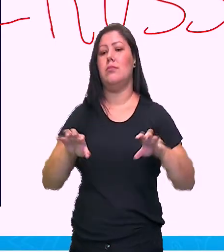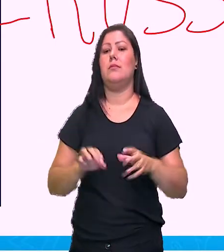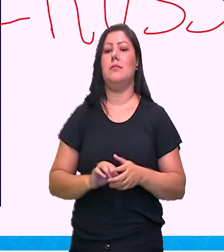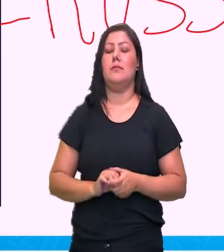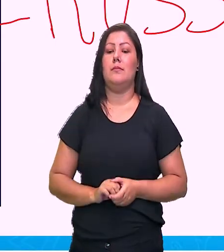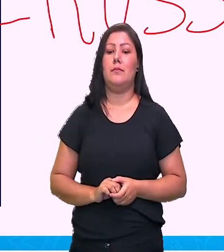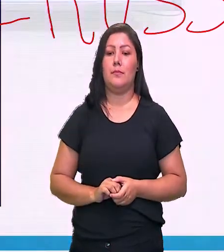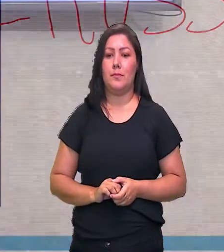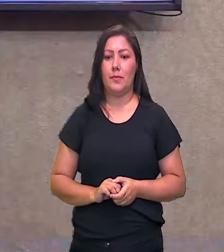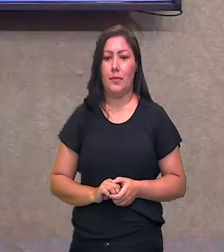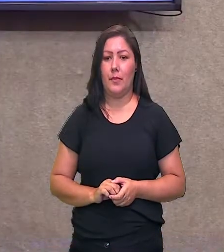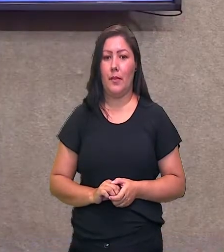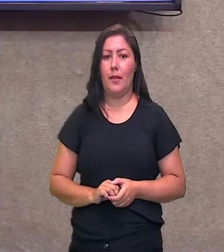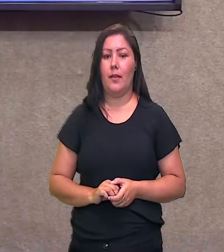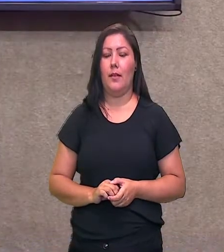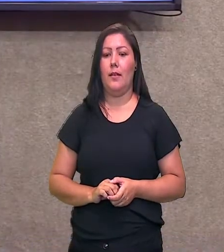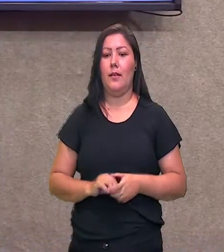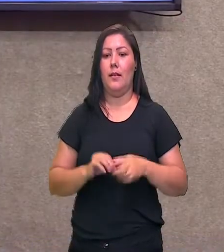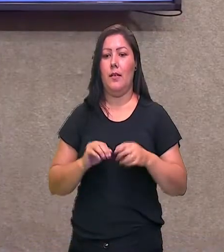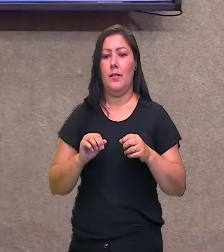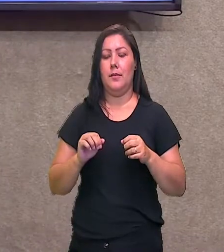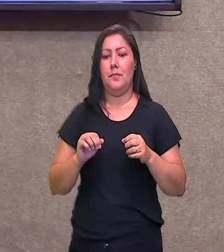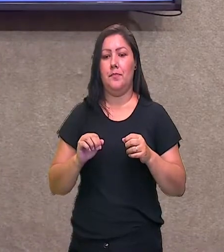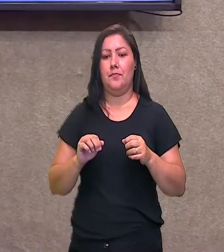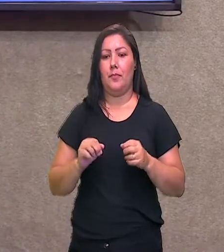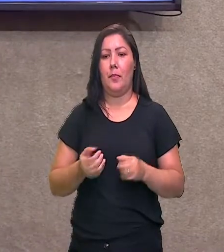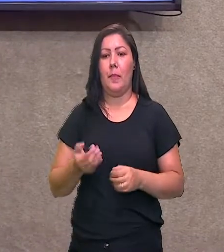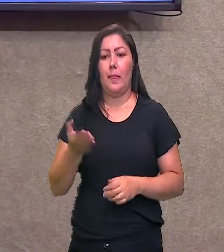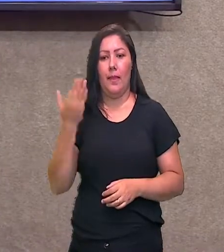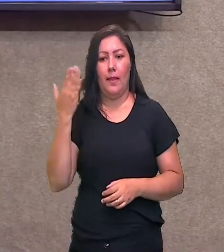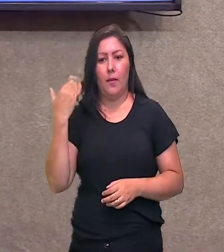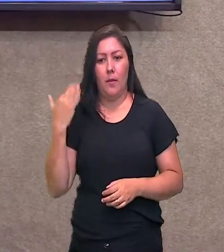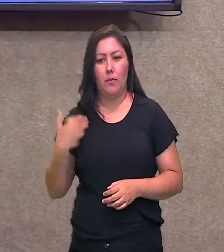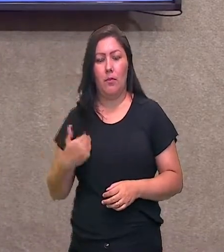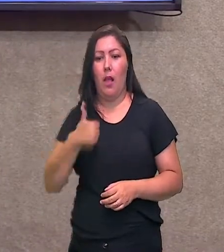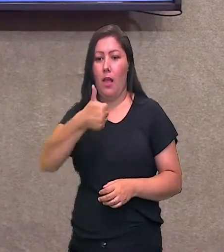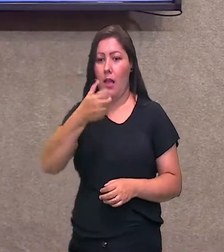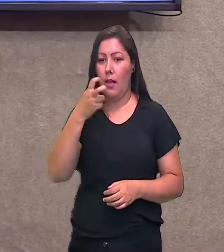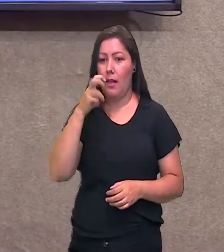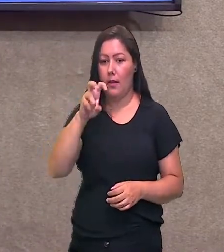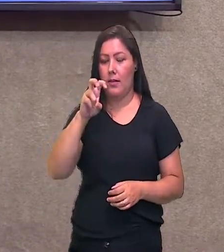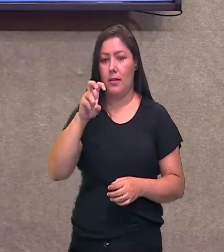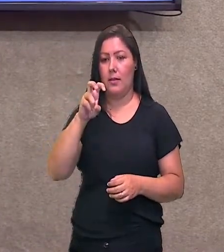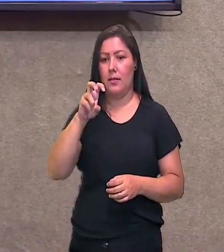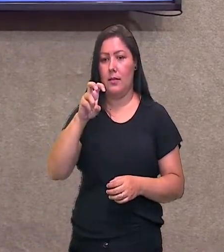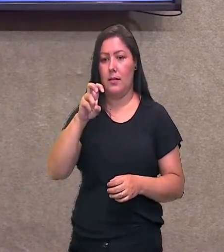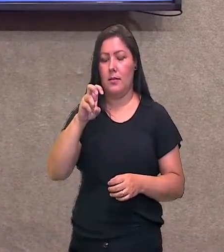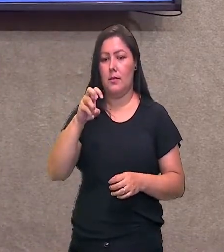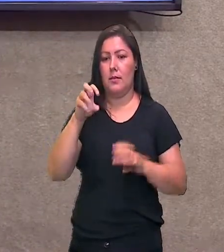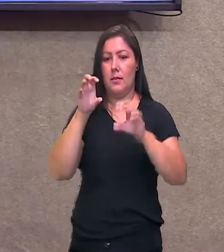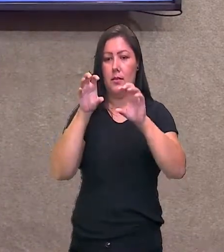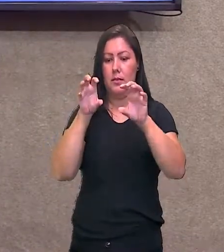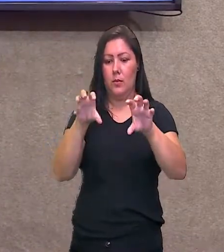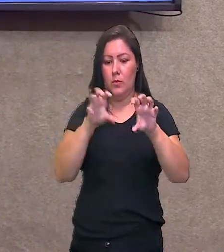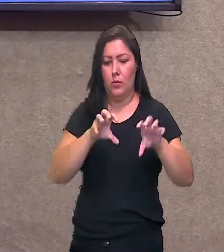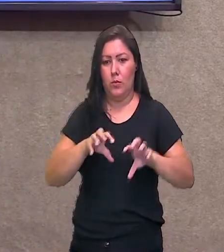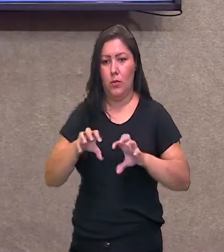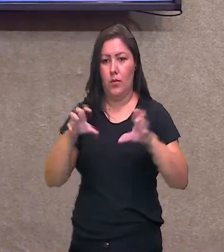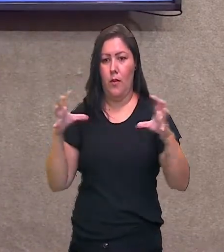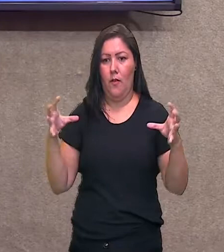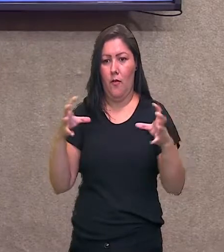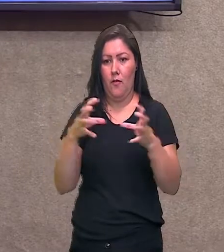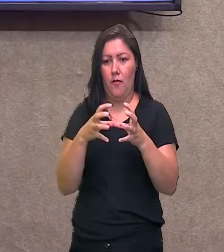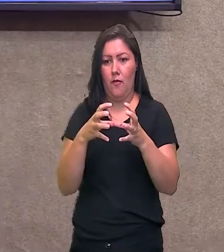integração, não. Desintegração das 15 repúblicas que formavam olha o